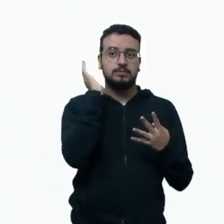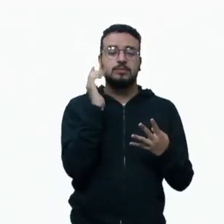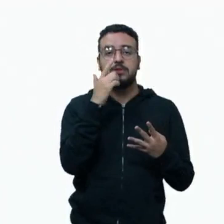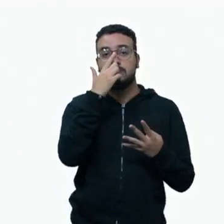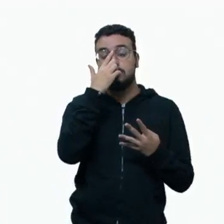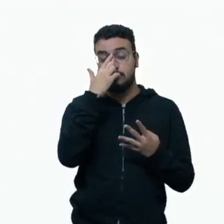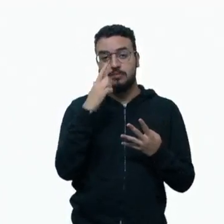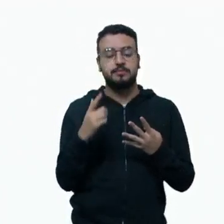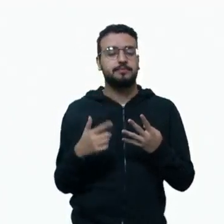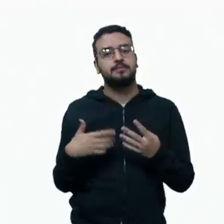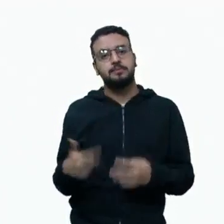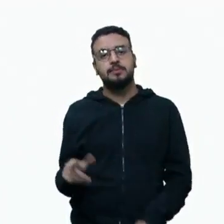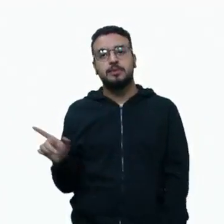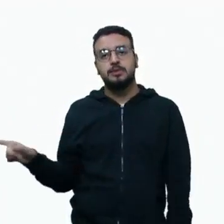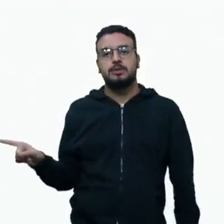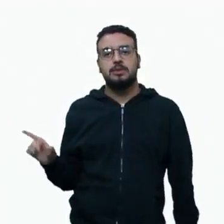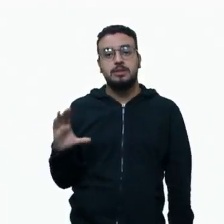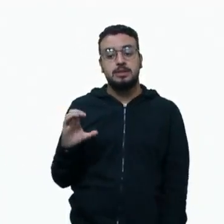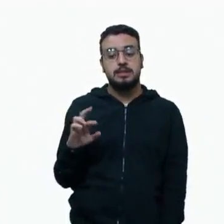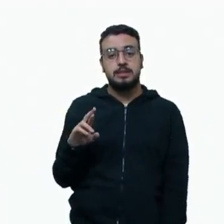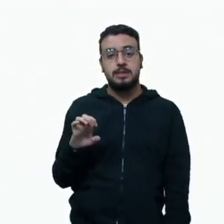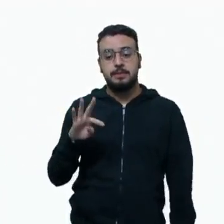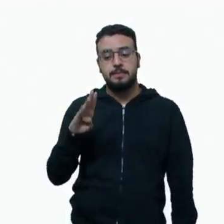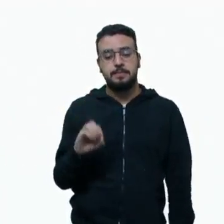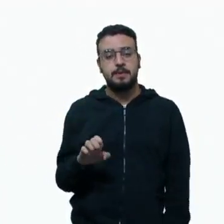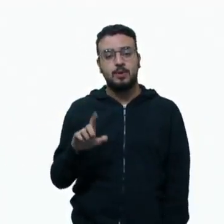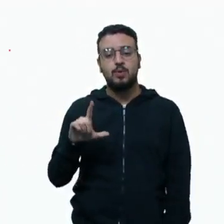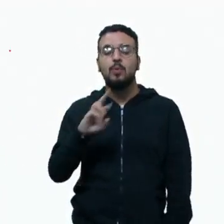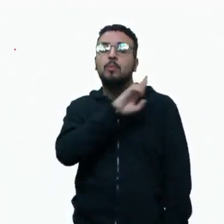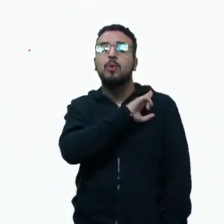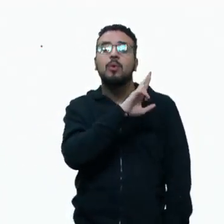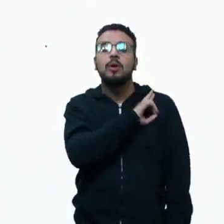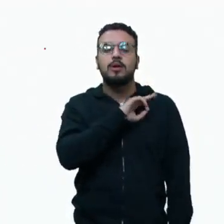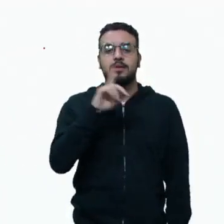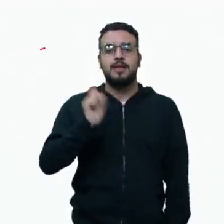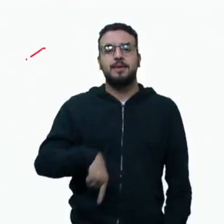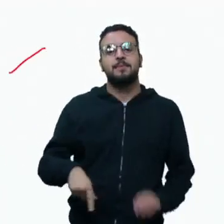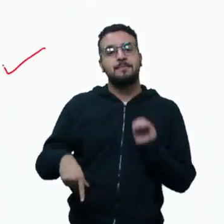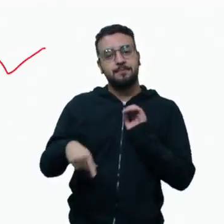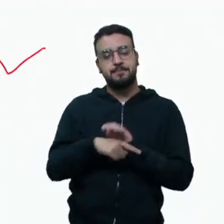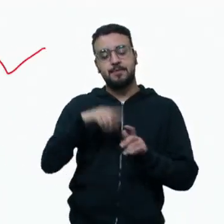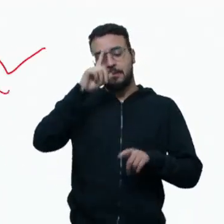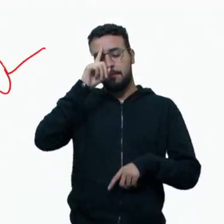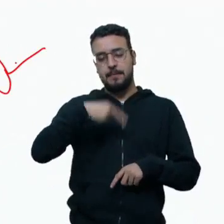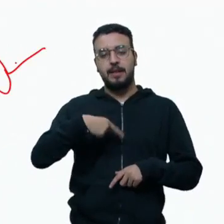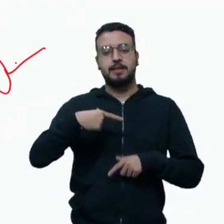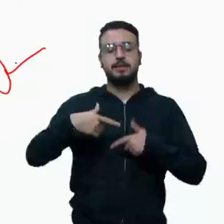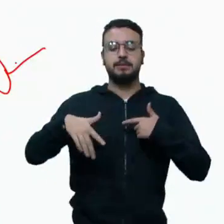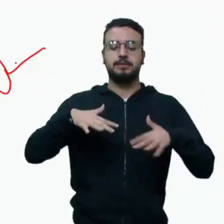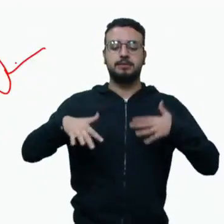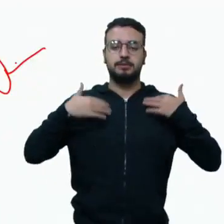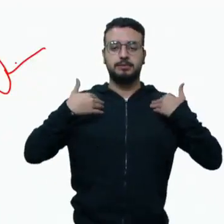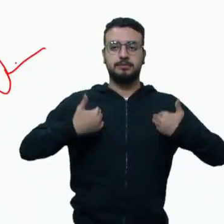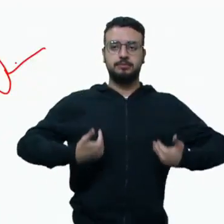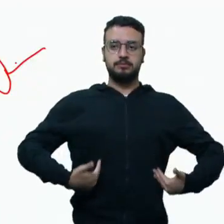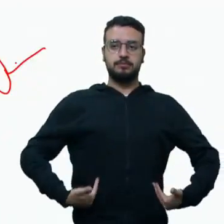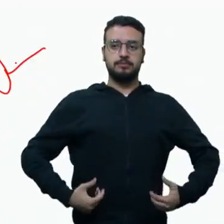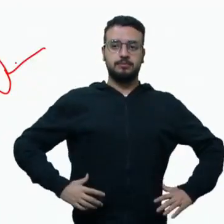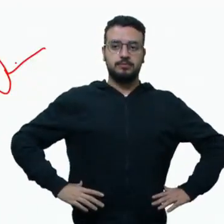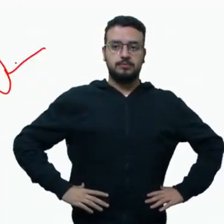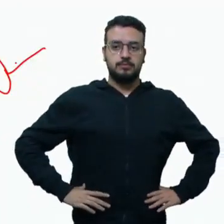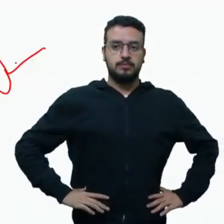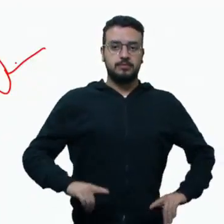ele envia constantemente impulsos para unidades motoras, para a manutenção da postura e do